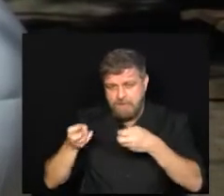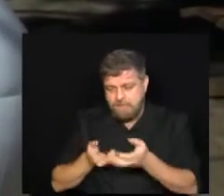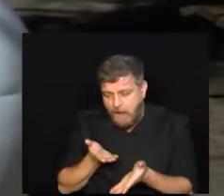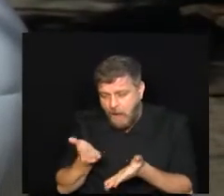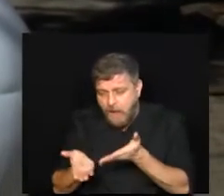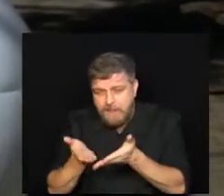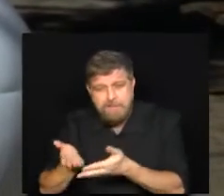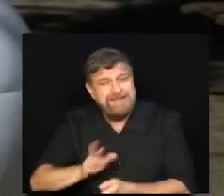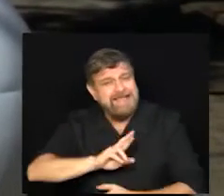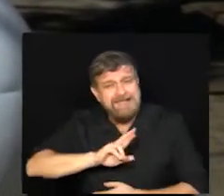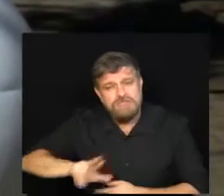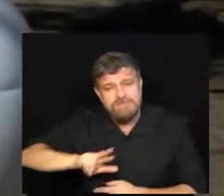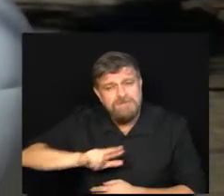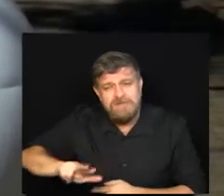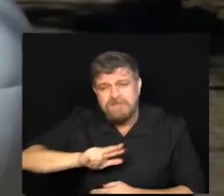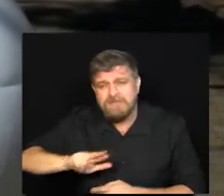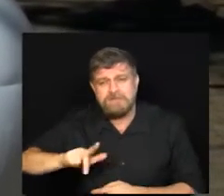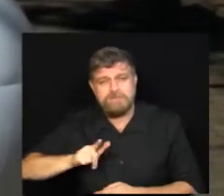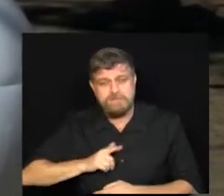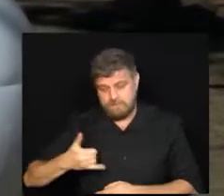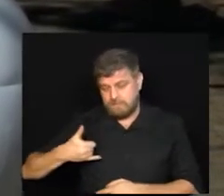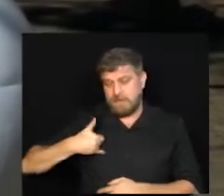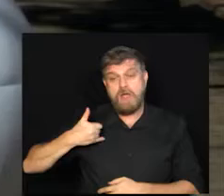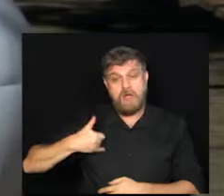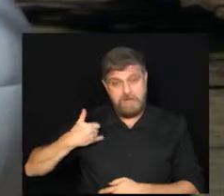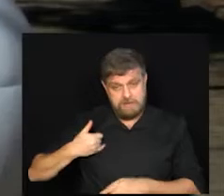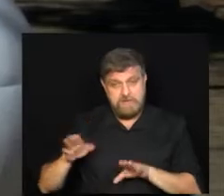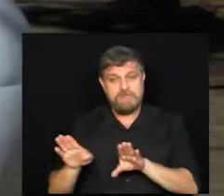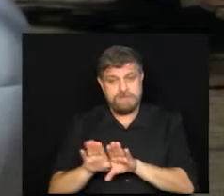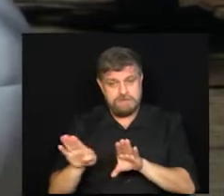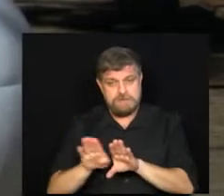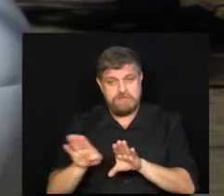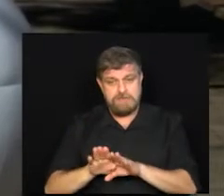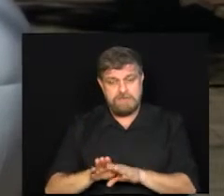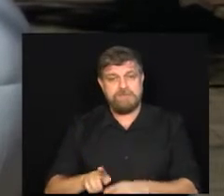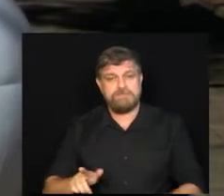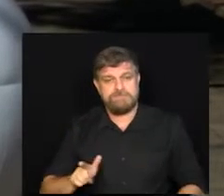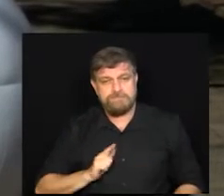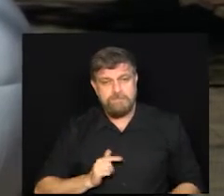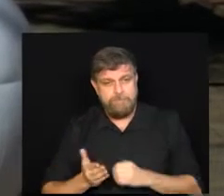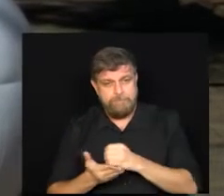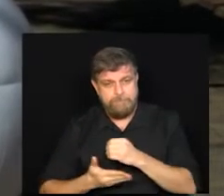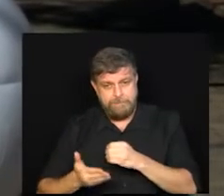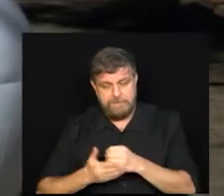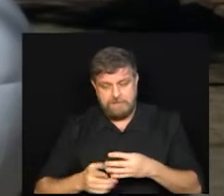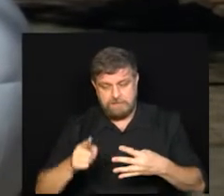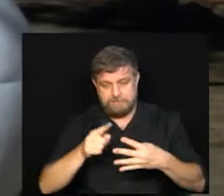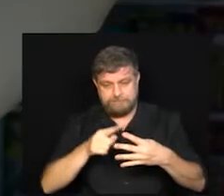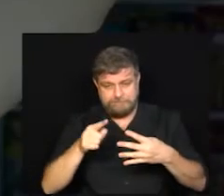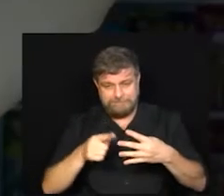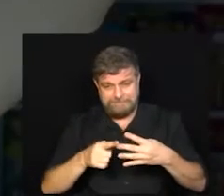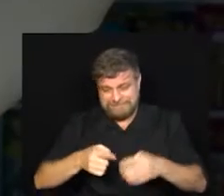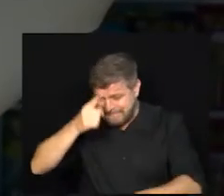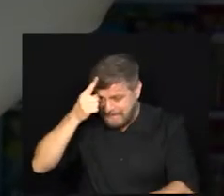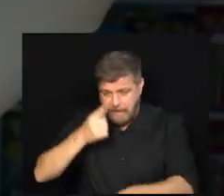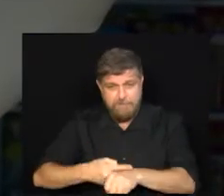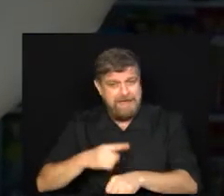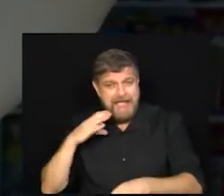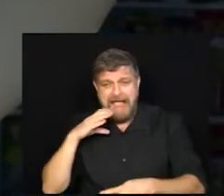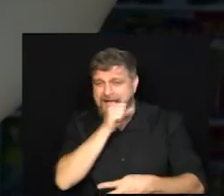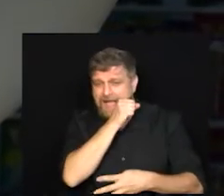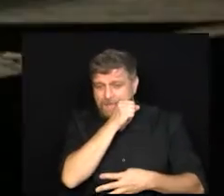os tratamentos são diferentes. A idade acometida também. Então basicamente nós temos 2 leucemias agudas, a